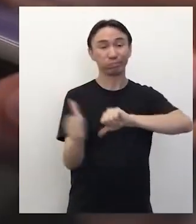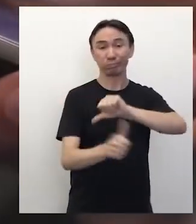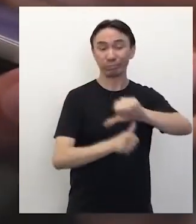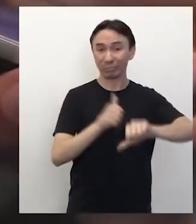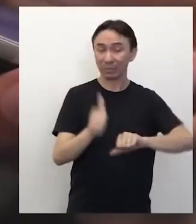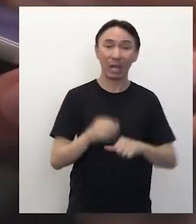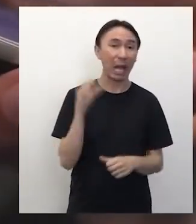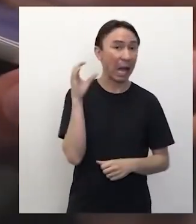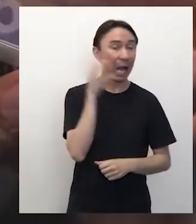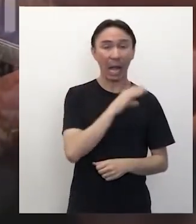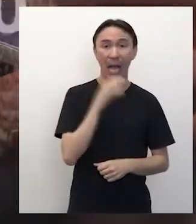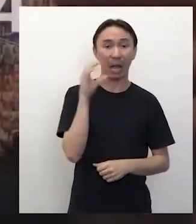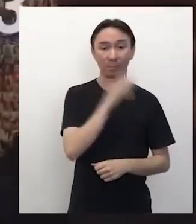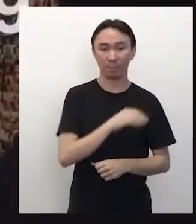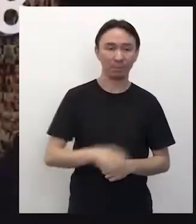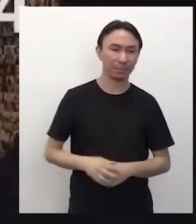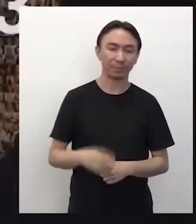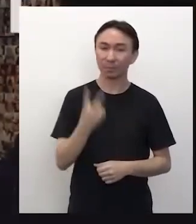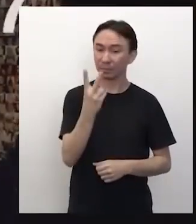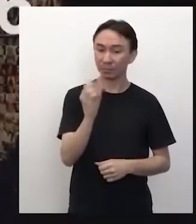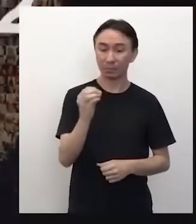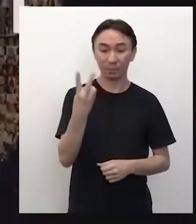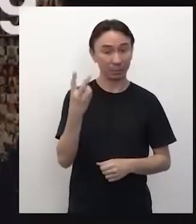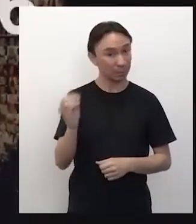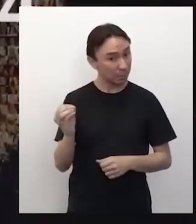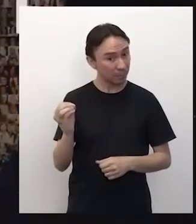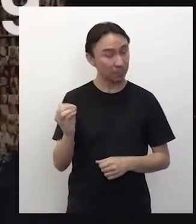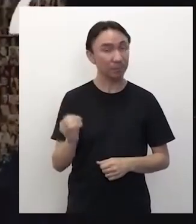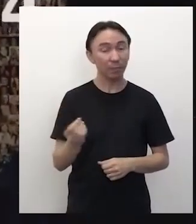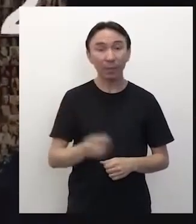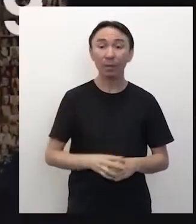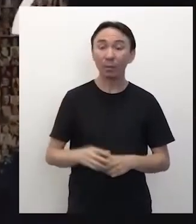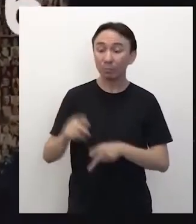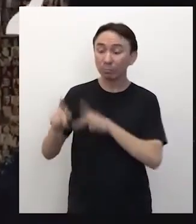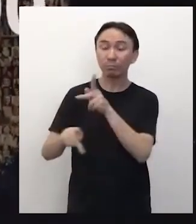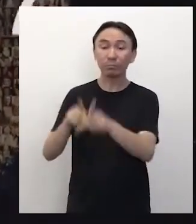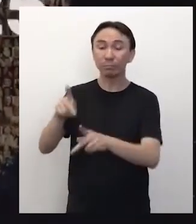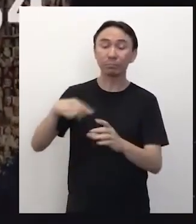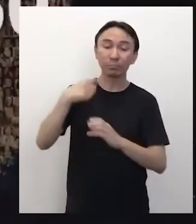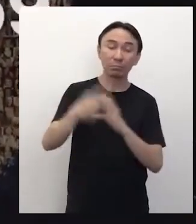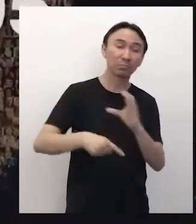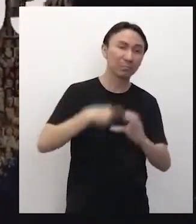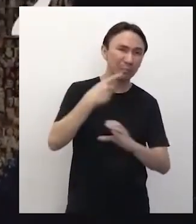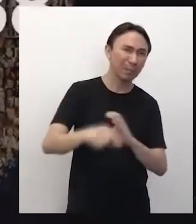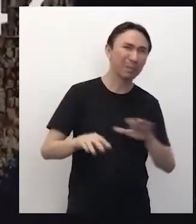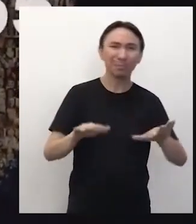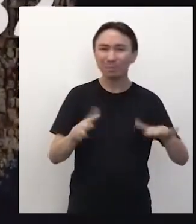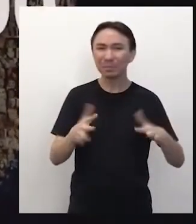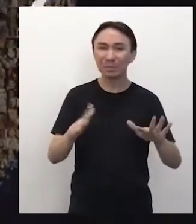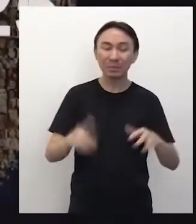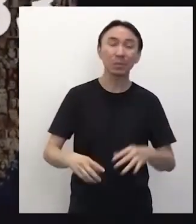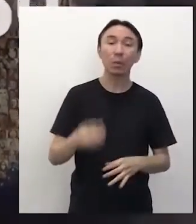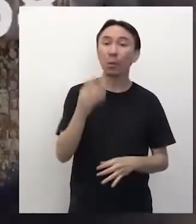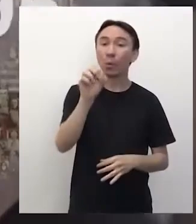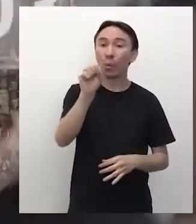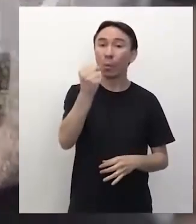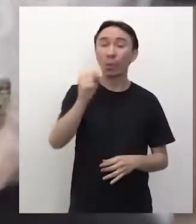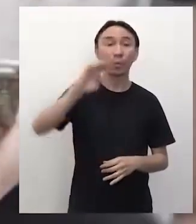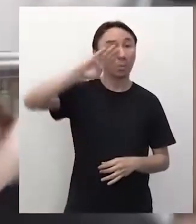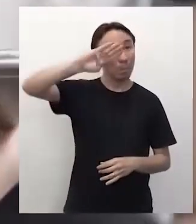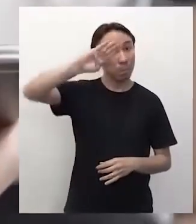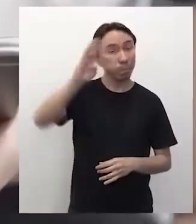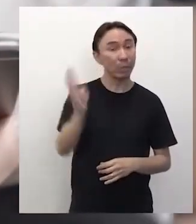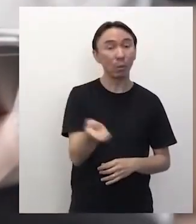mais acelerado. Em 2020, estima-se que a população mundial terá por volta de 8 bilhões de